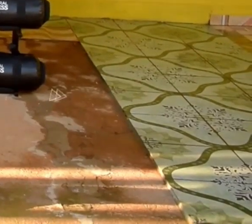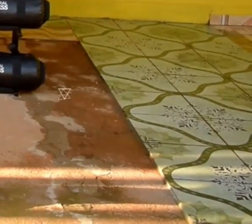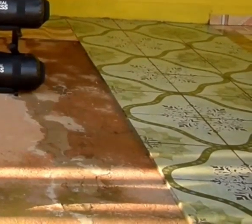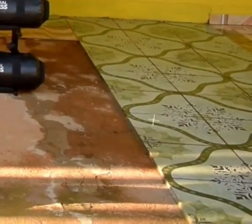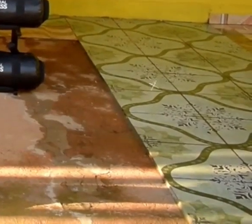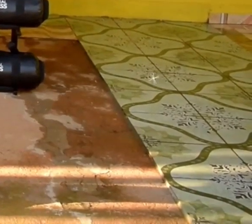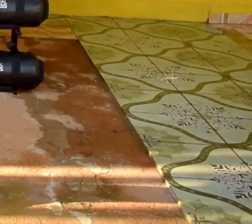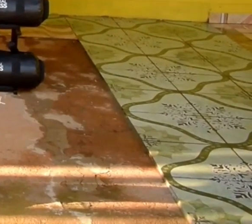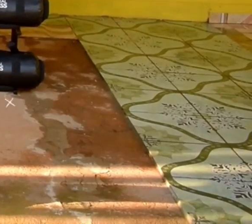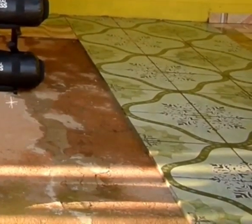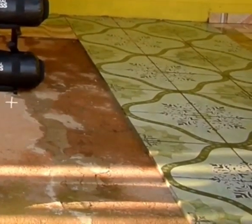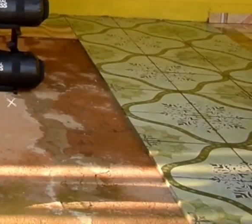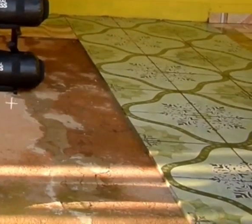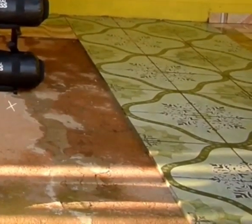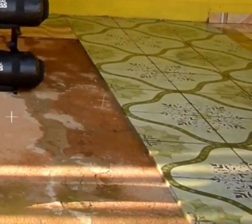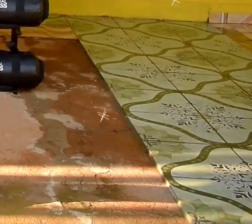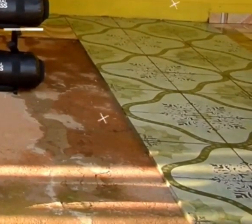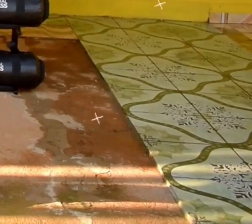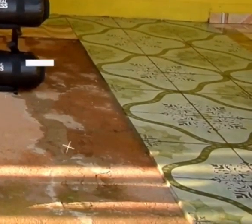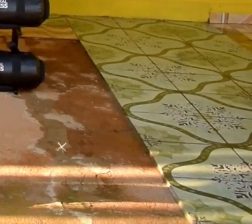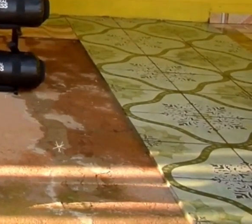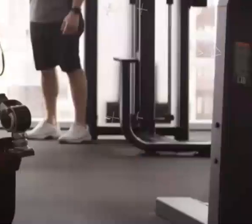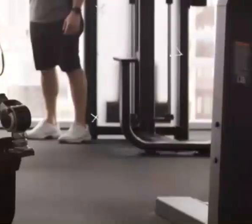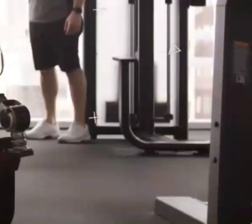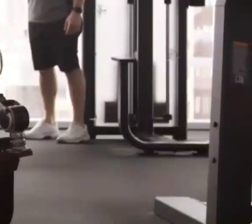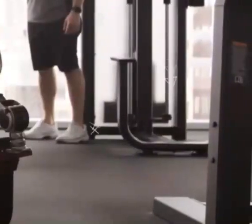posição fixa por um determinado tempo.